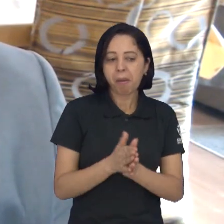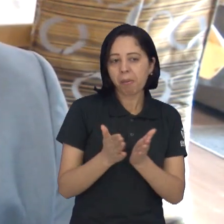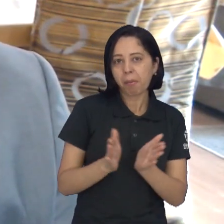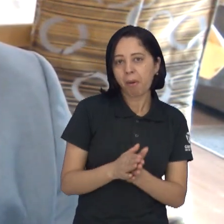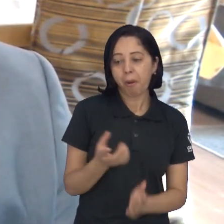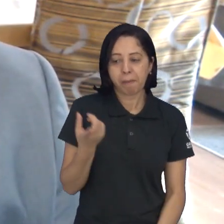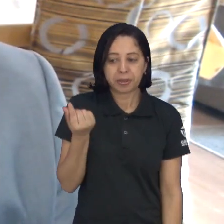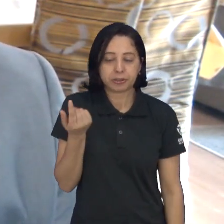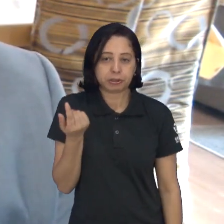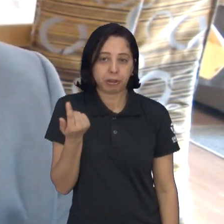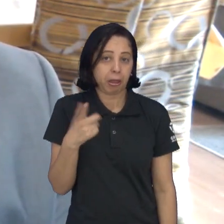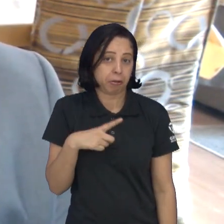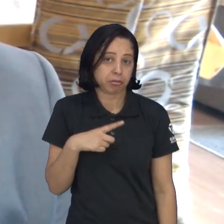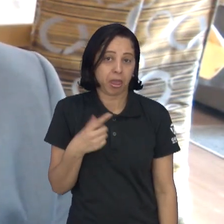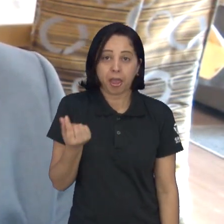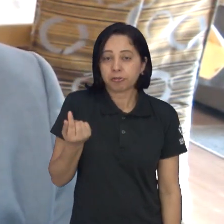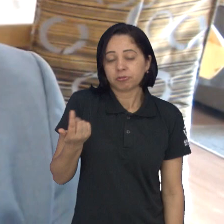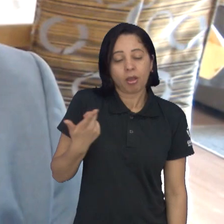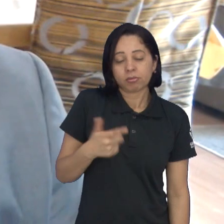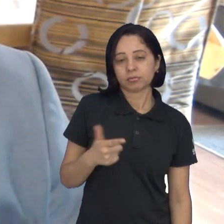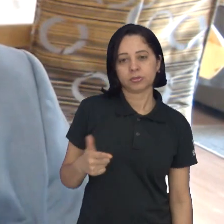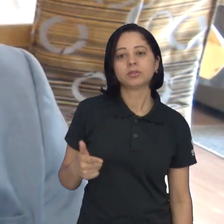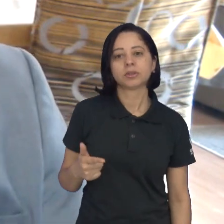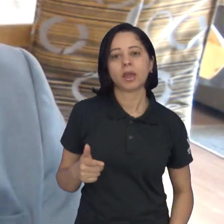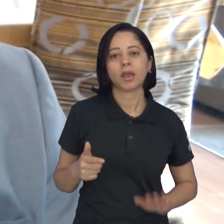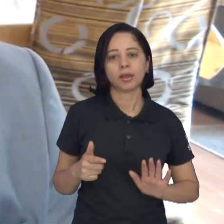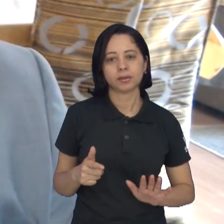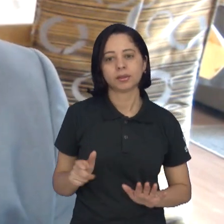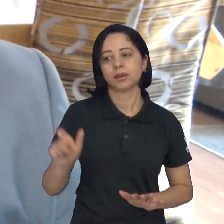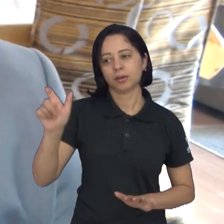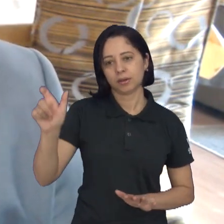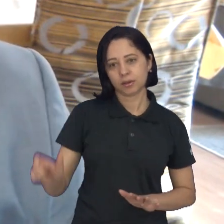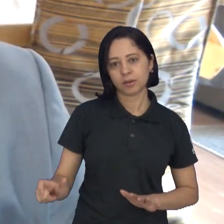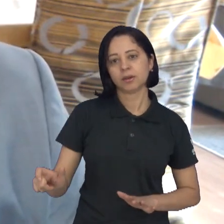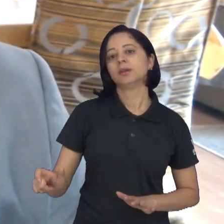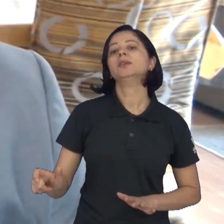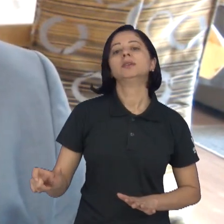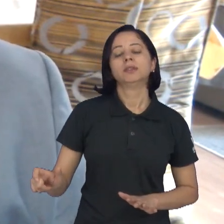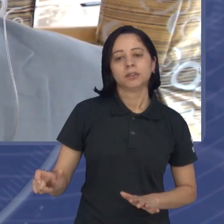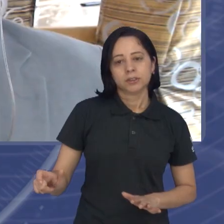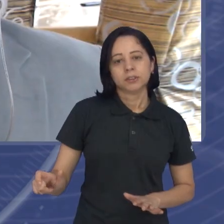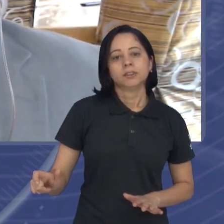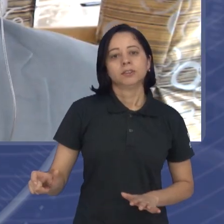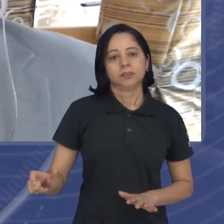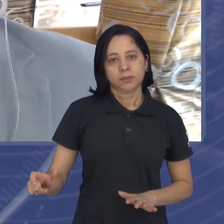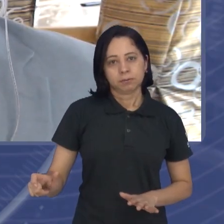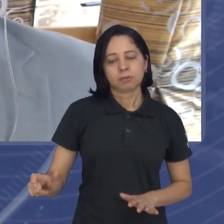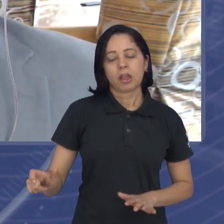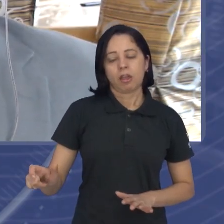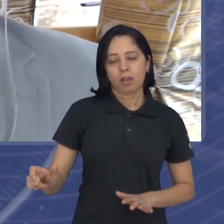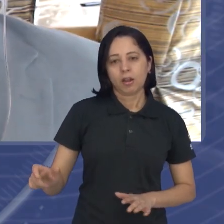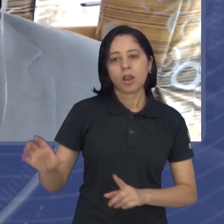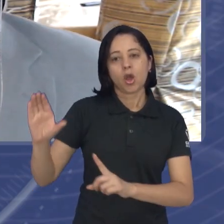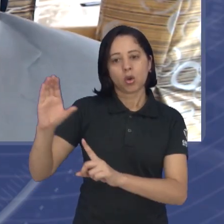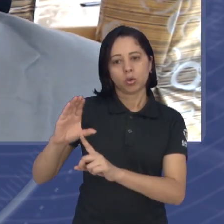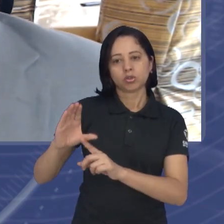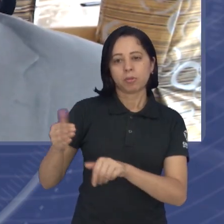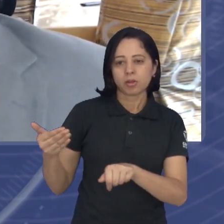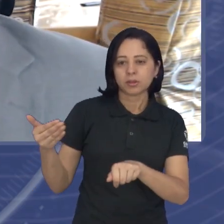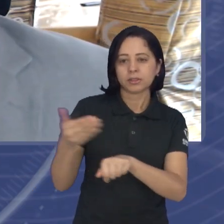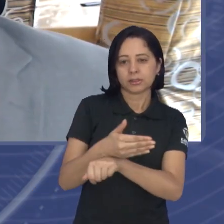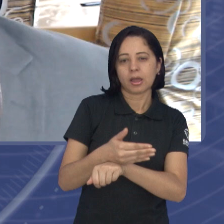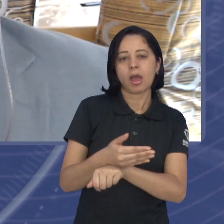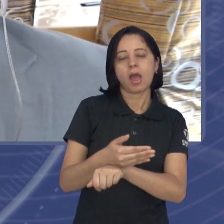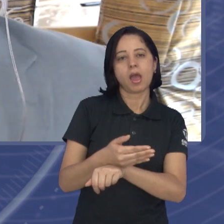Então, é essencial o consumidor buscar a justiça e melhorar